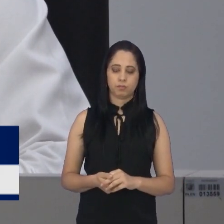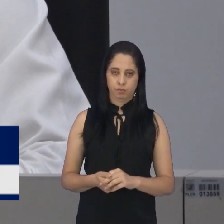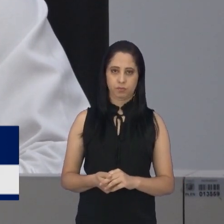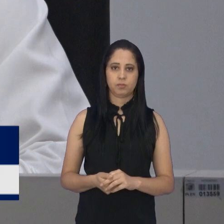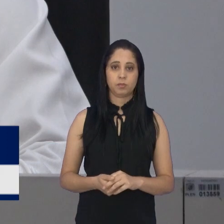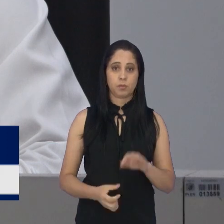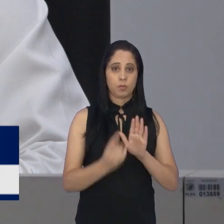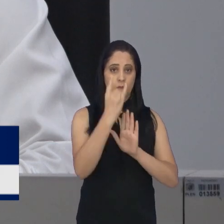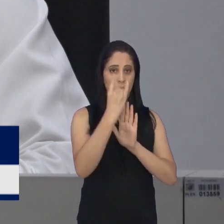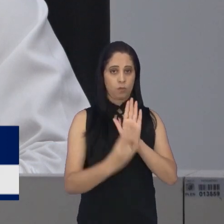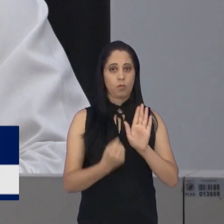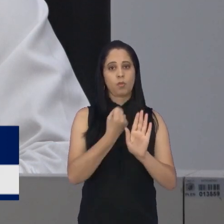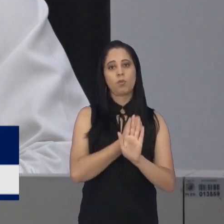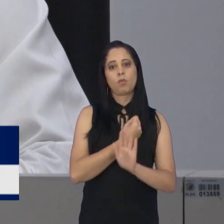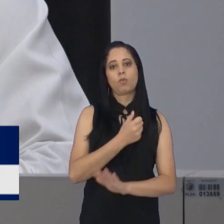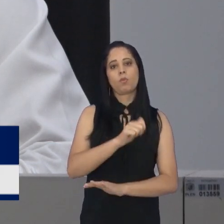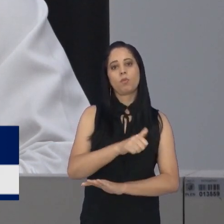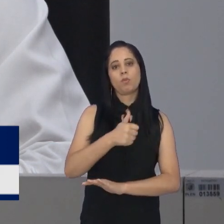Processo número